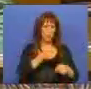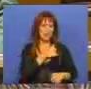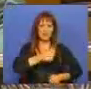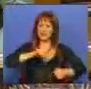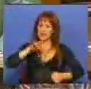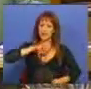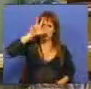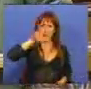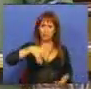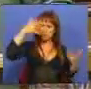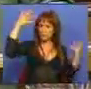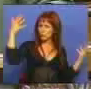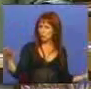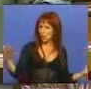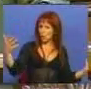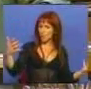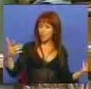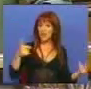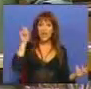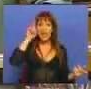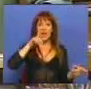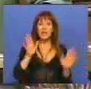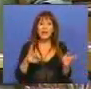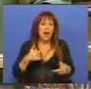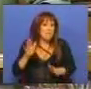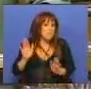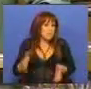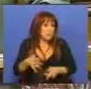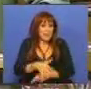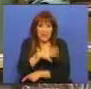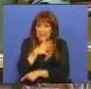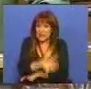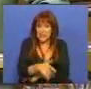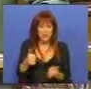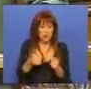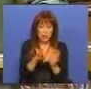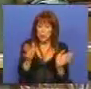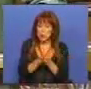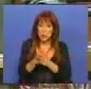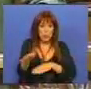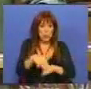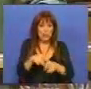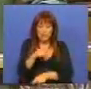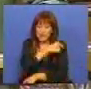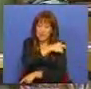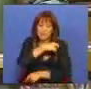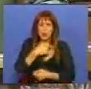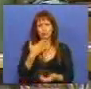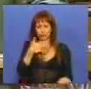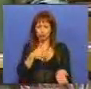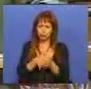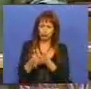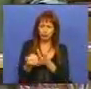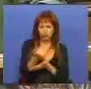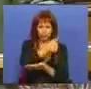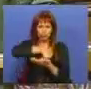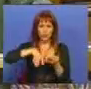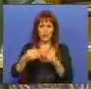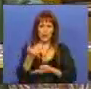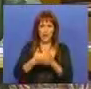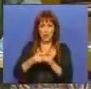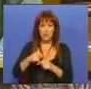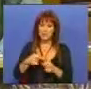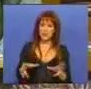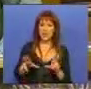cidades deste país. Creio não ser necessário dizer que tudo isto é feito em nome da rentabilidade económica,